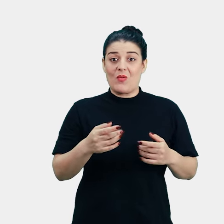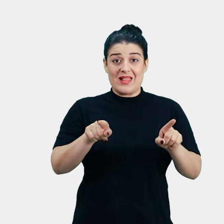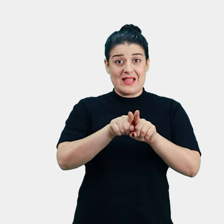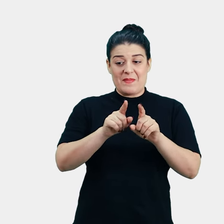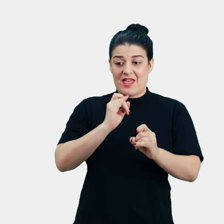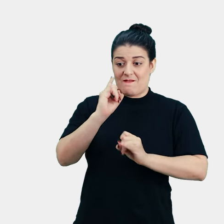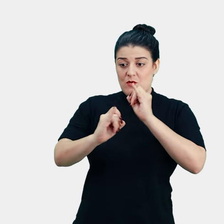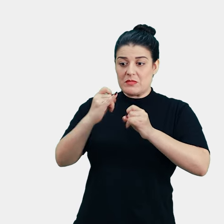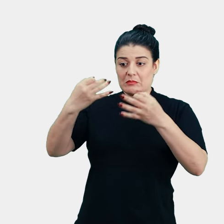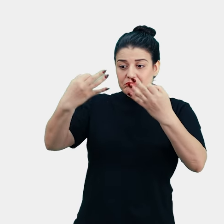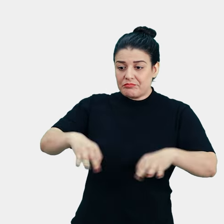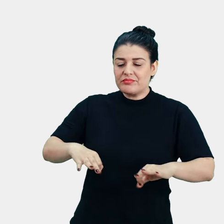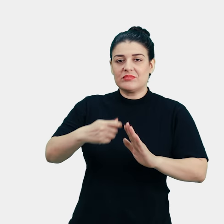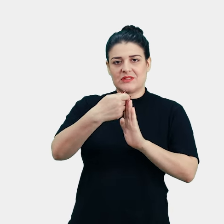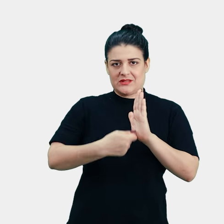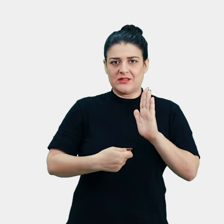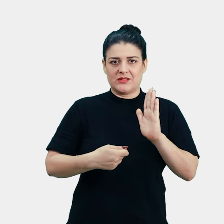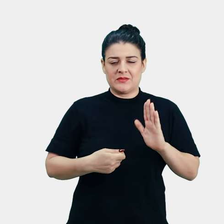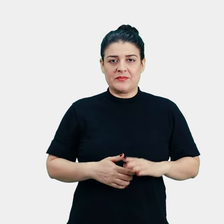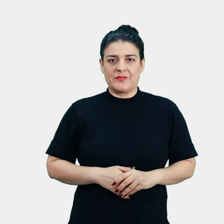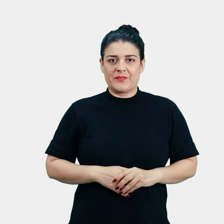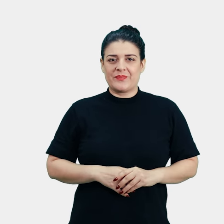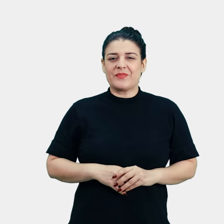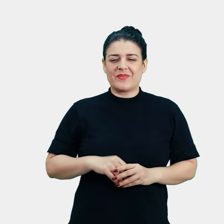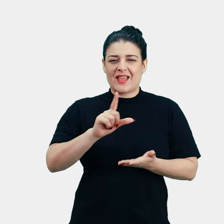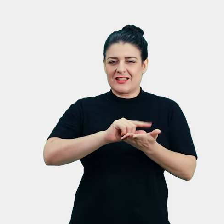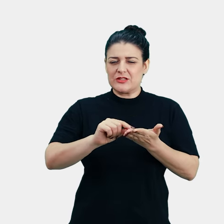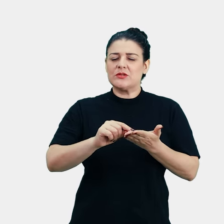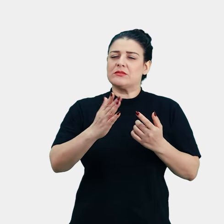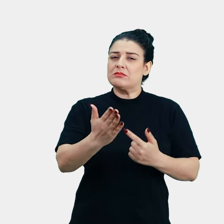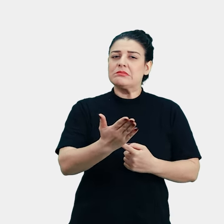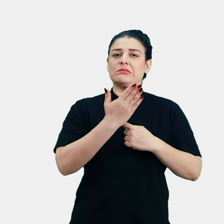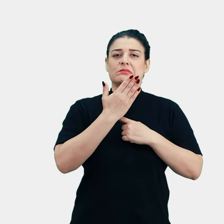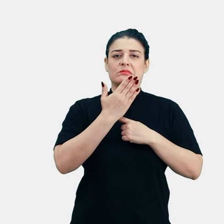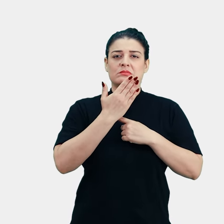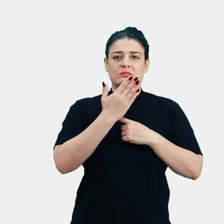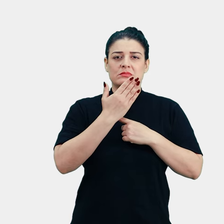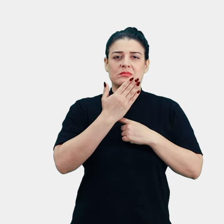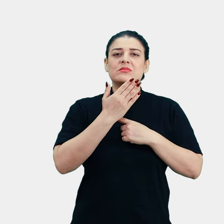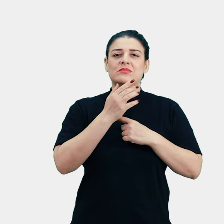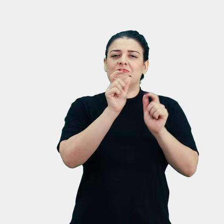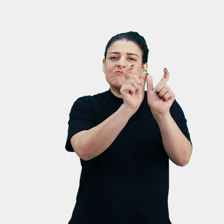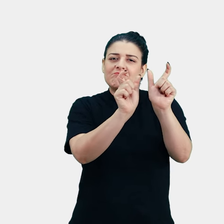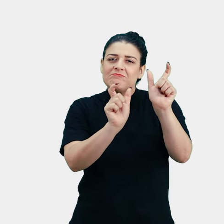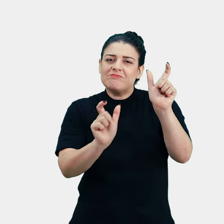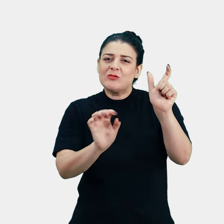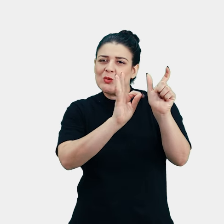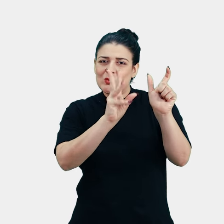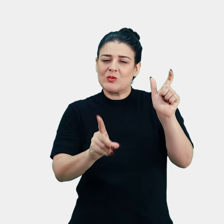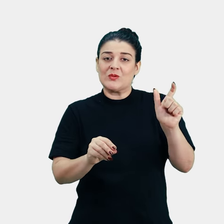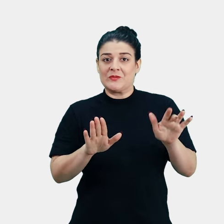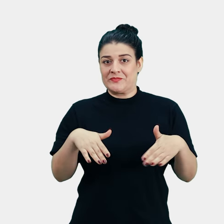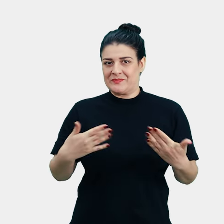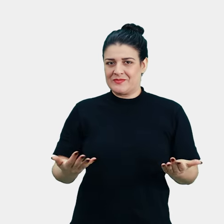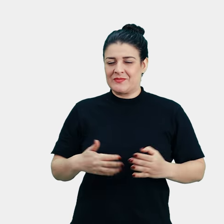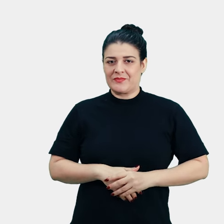trazer aquela informação correta para o texto. Então, esse artigo, ele nos auxilia muito nessa parte de nomenclatura, tá, pessoal?